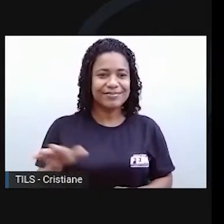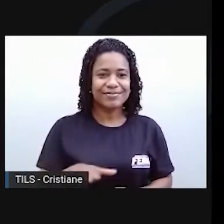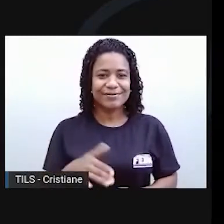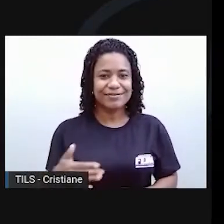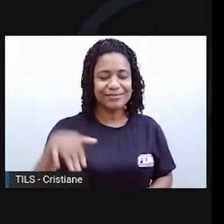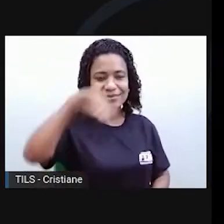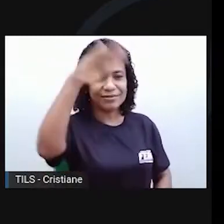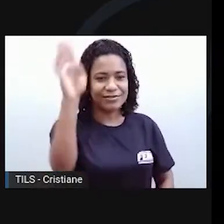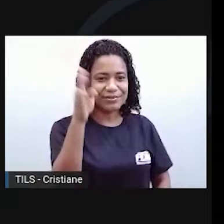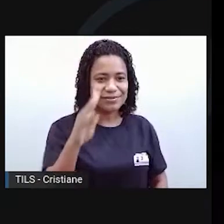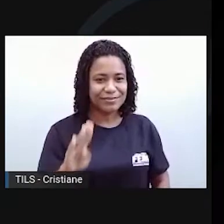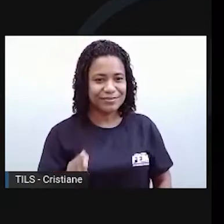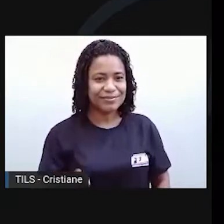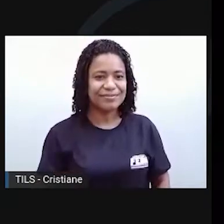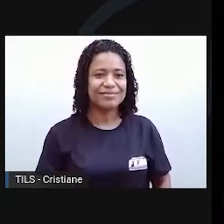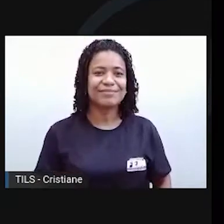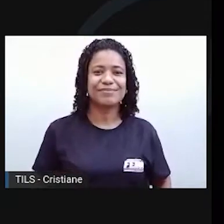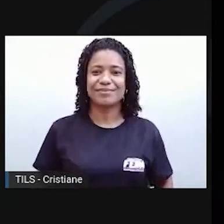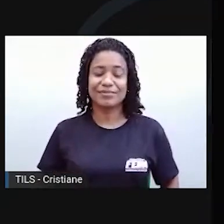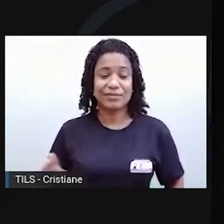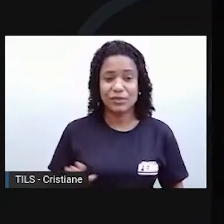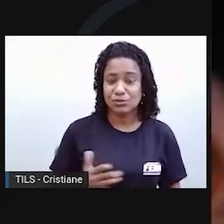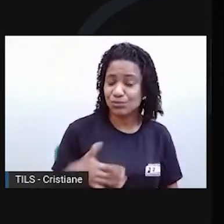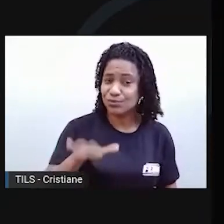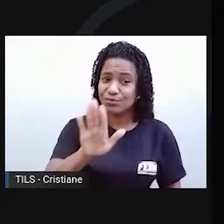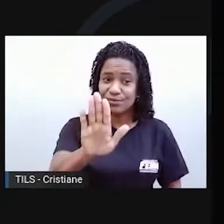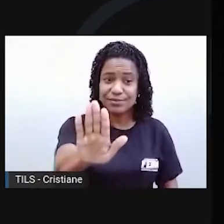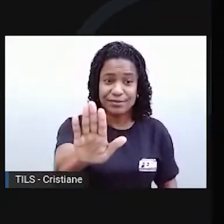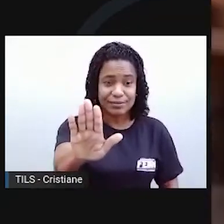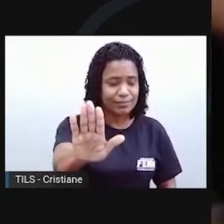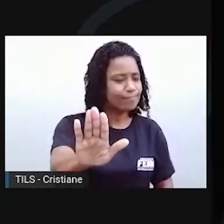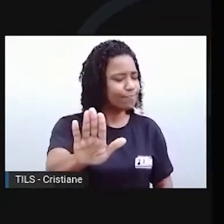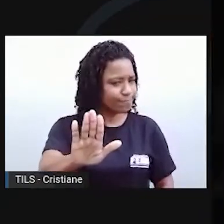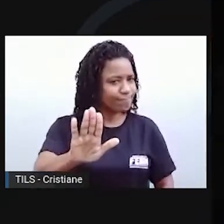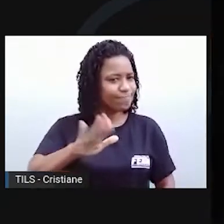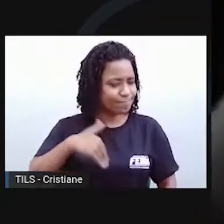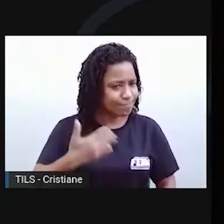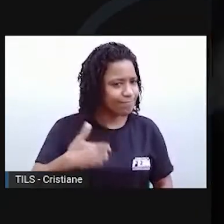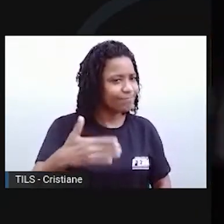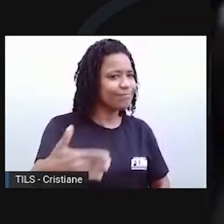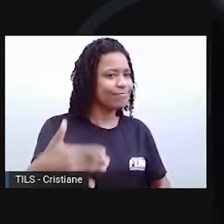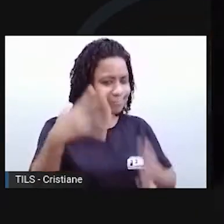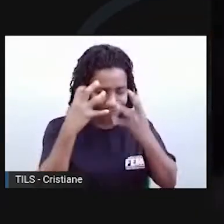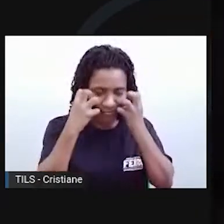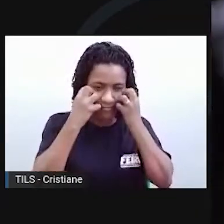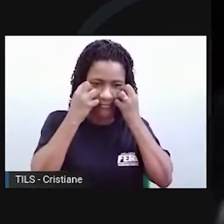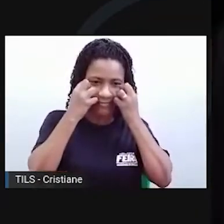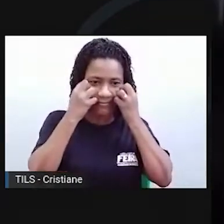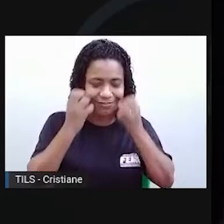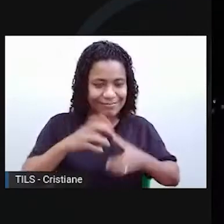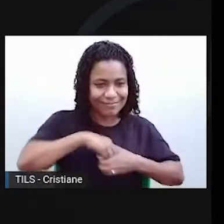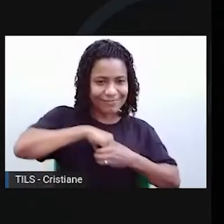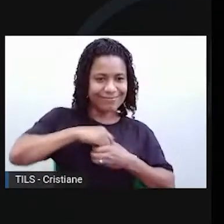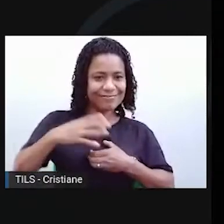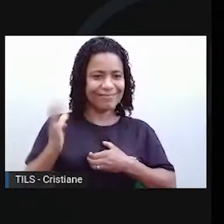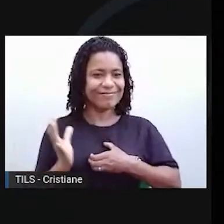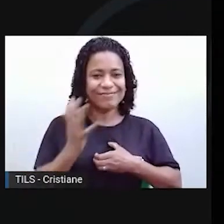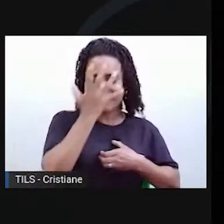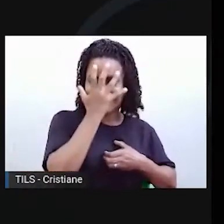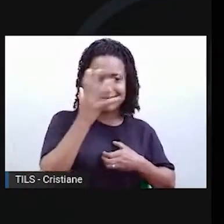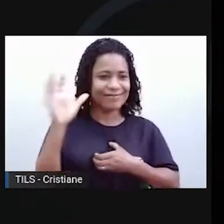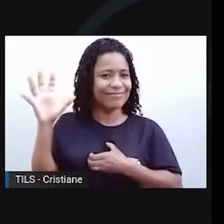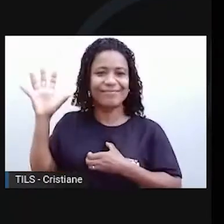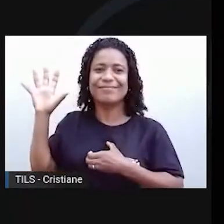Do que esse corpo, meu bem. Eu tô aqui pra envelhecer também. Se eu não